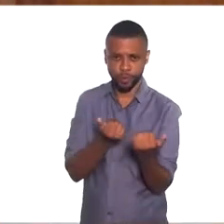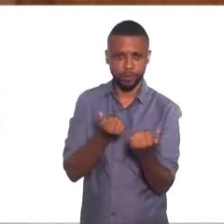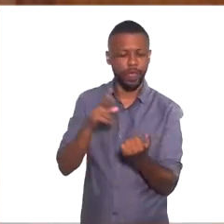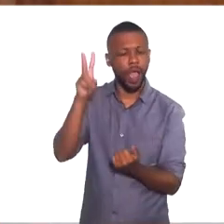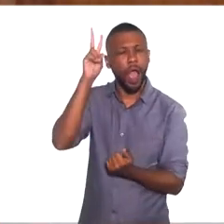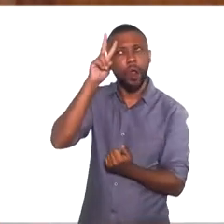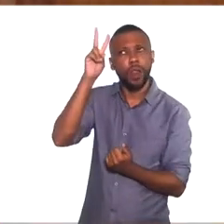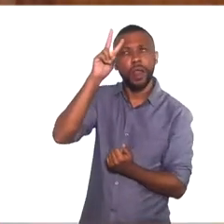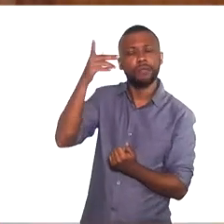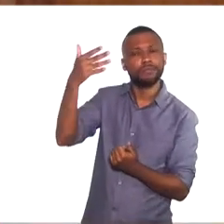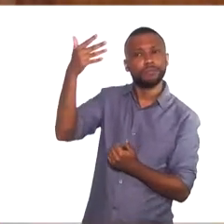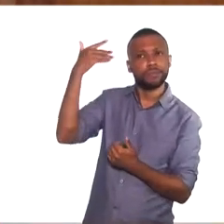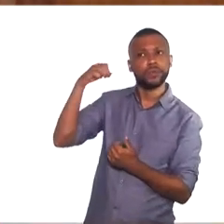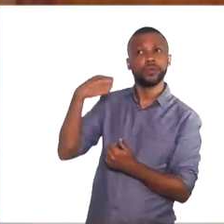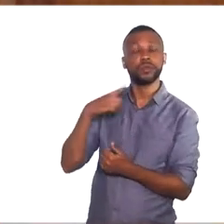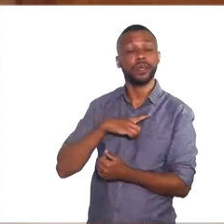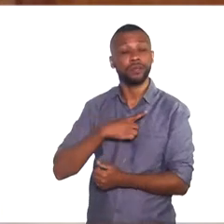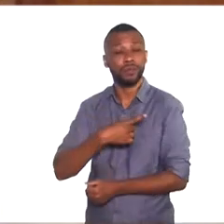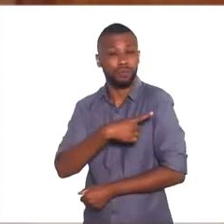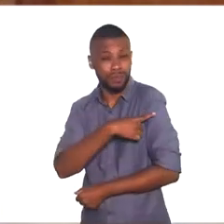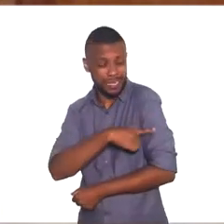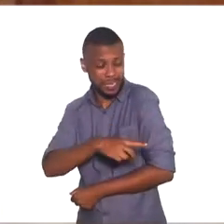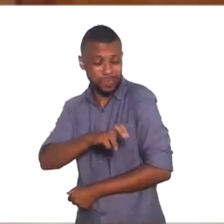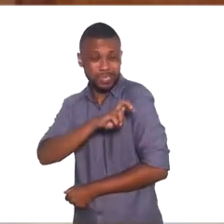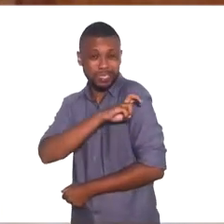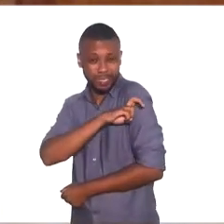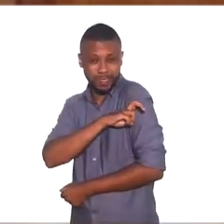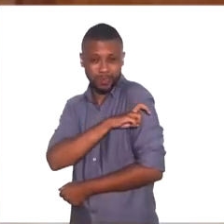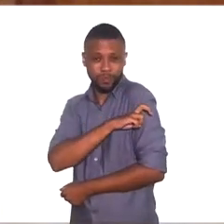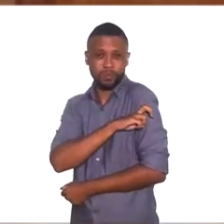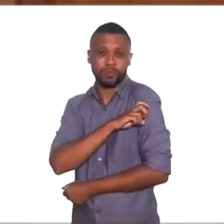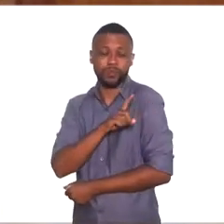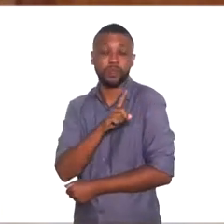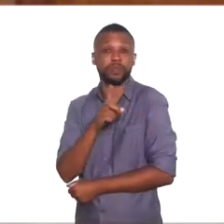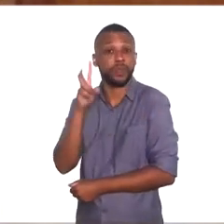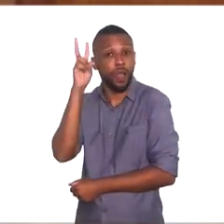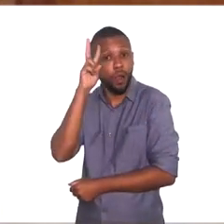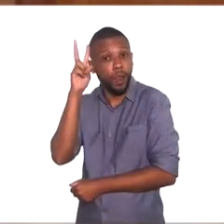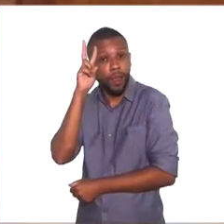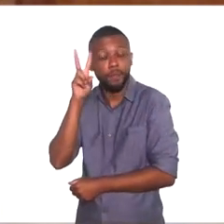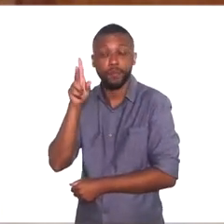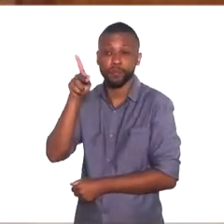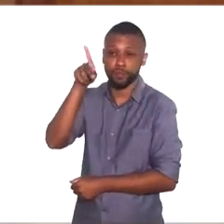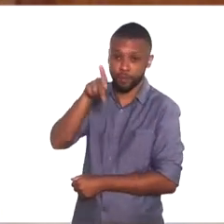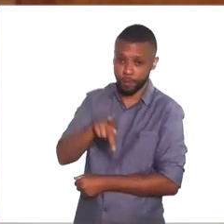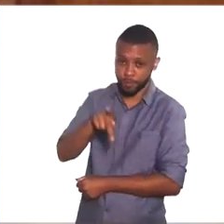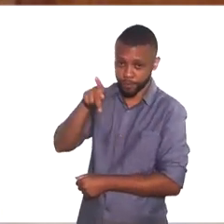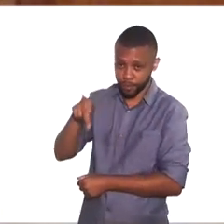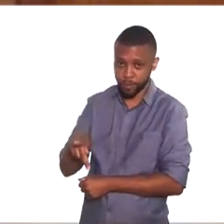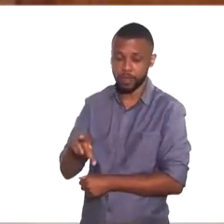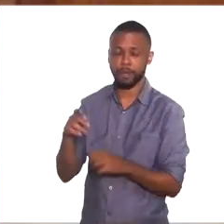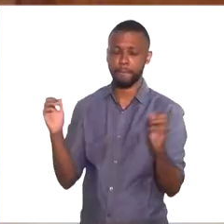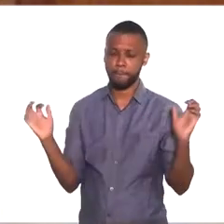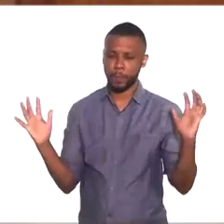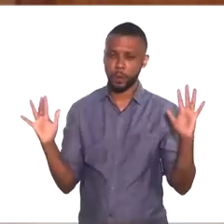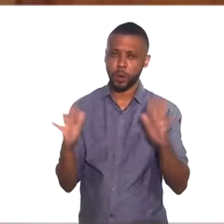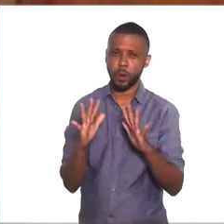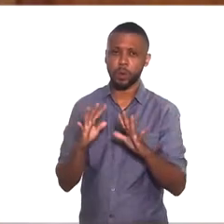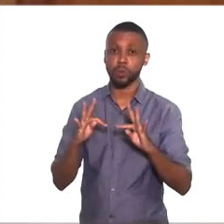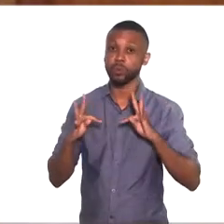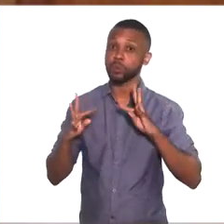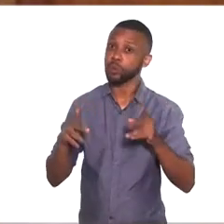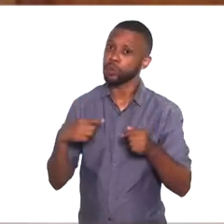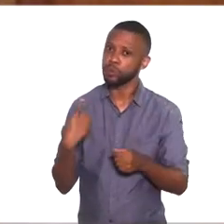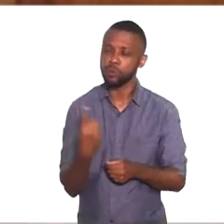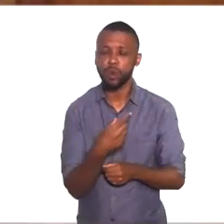recordo quando ainda estava no antigo ginasial uma professora na